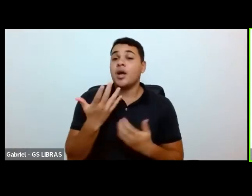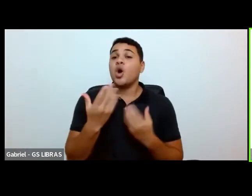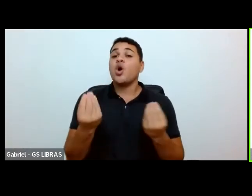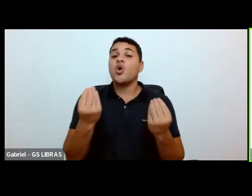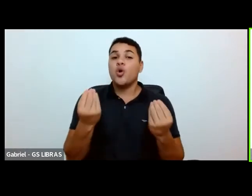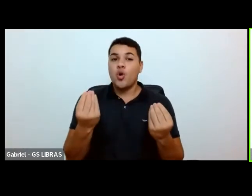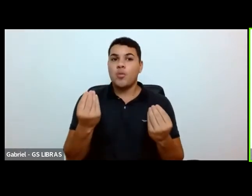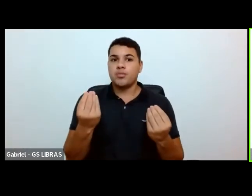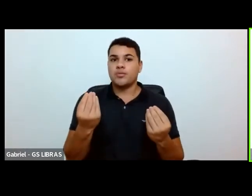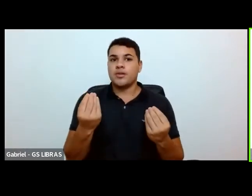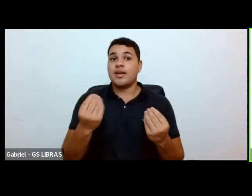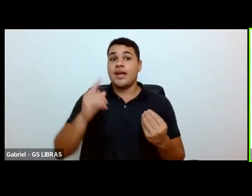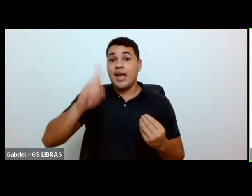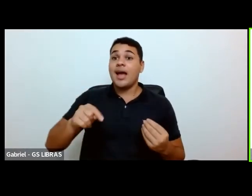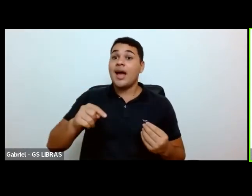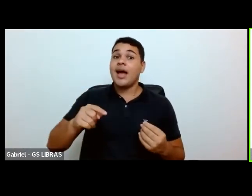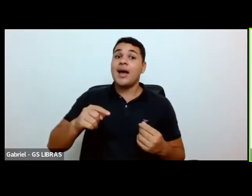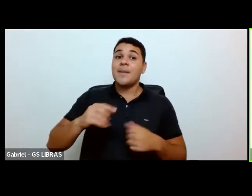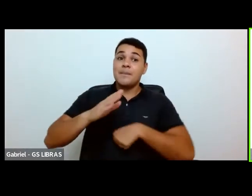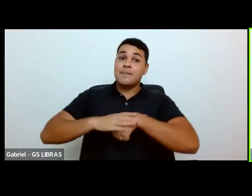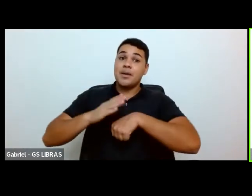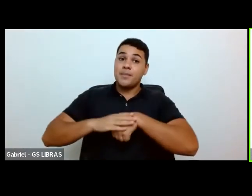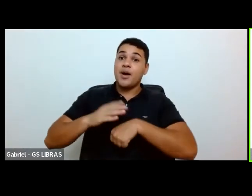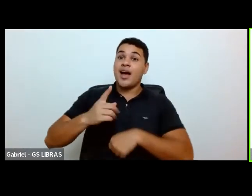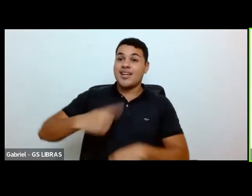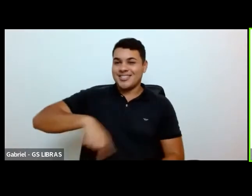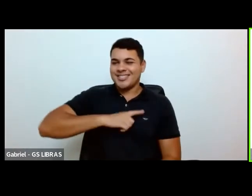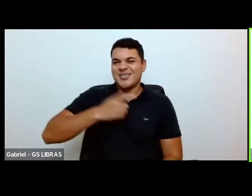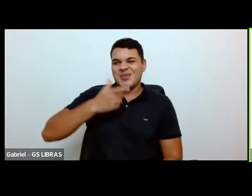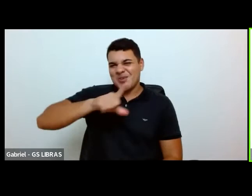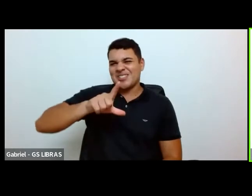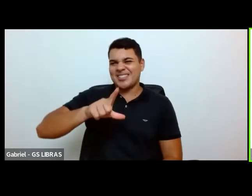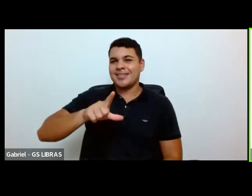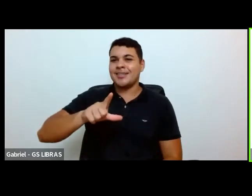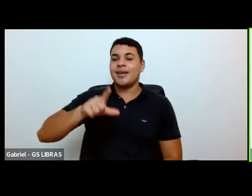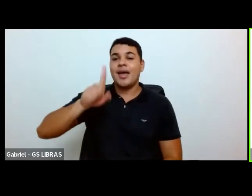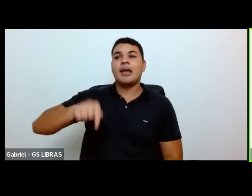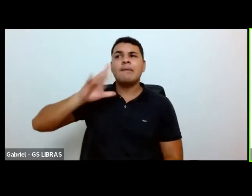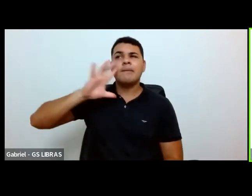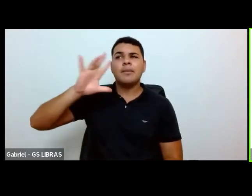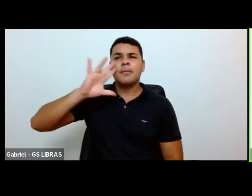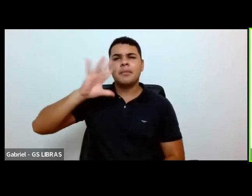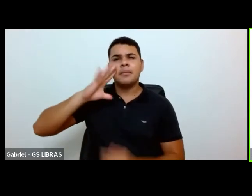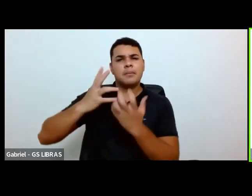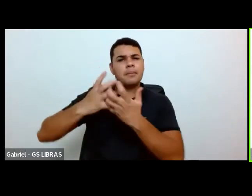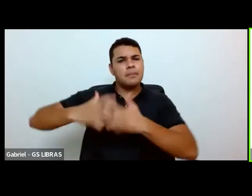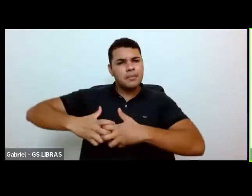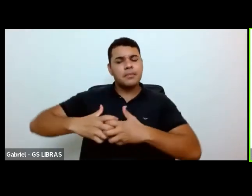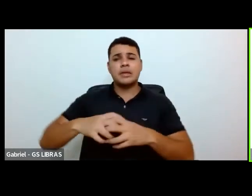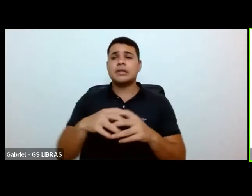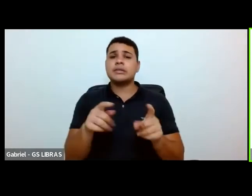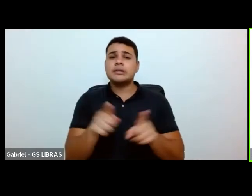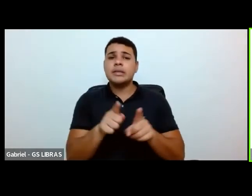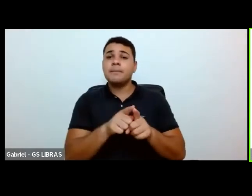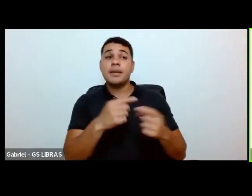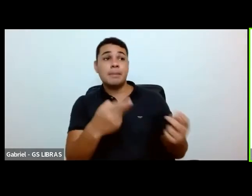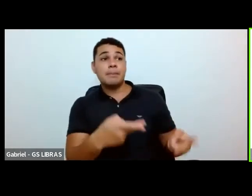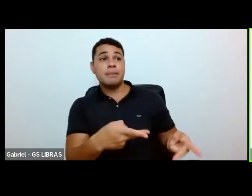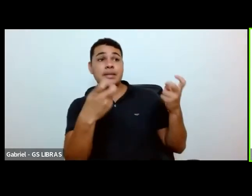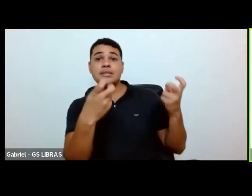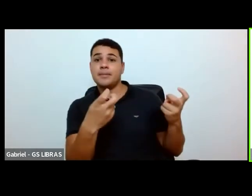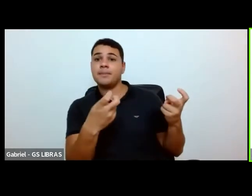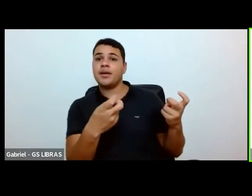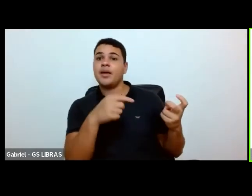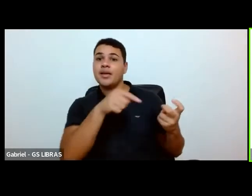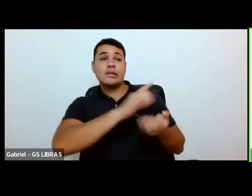está ligado a gente olhar isso que a Celinha falou, né, das ausências, né, esse racismo das ausências, de um silenciamento,